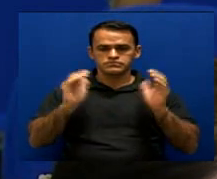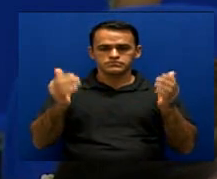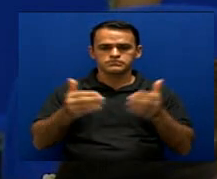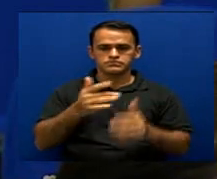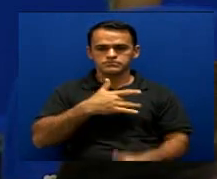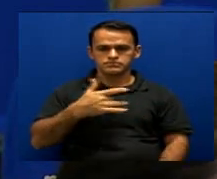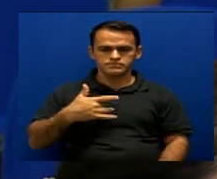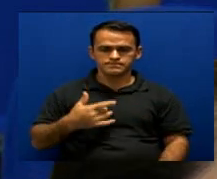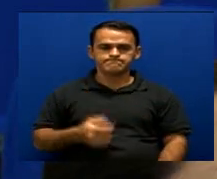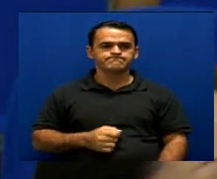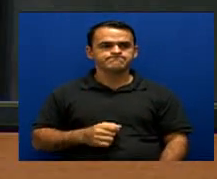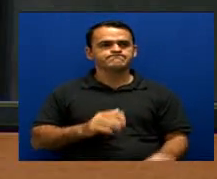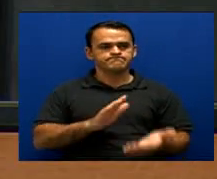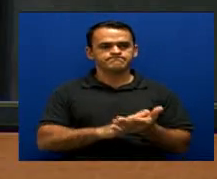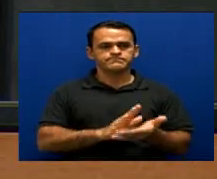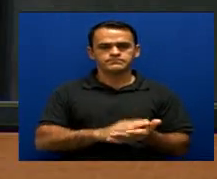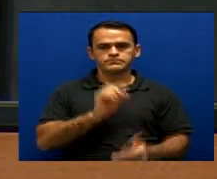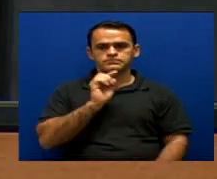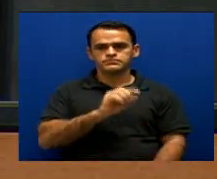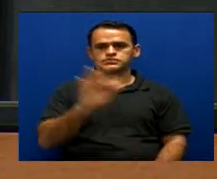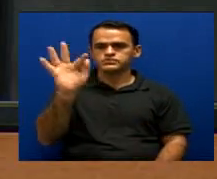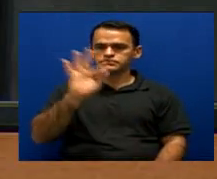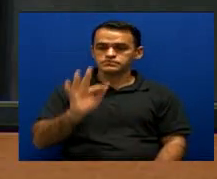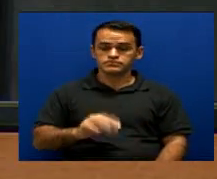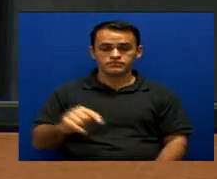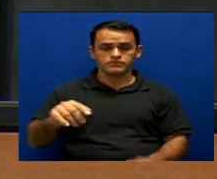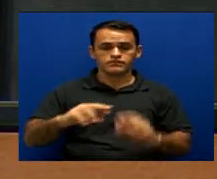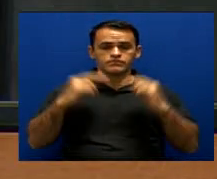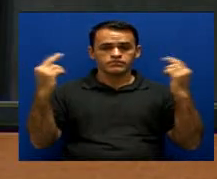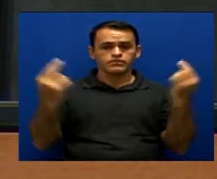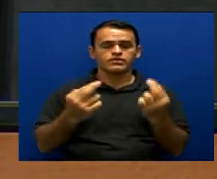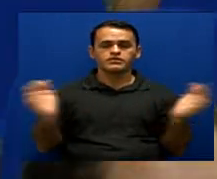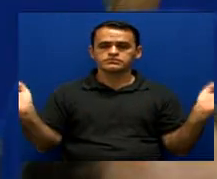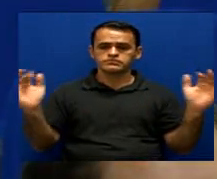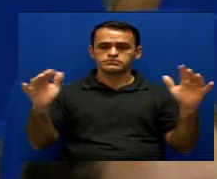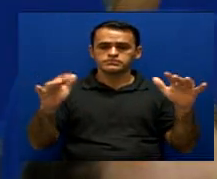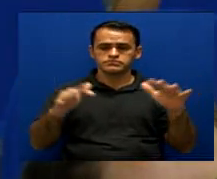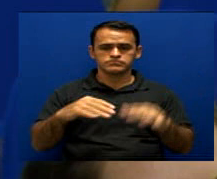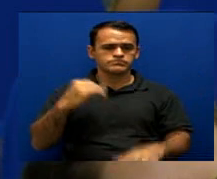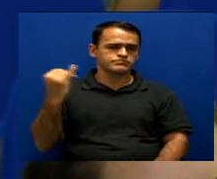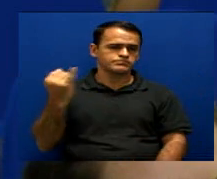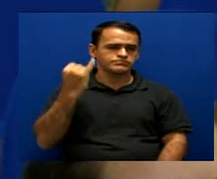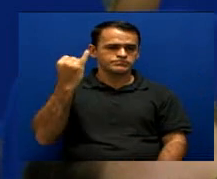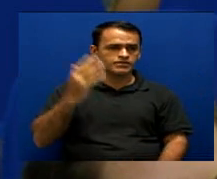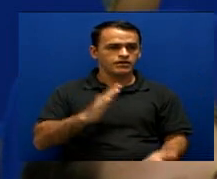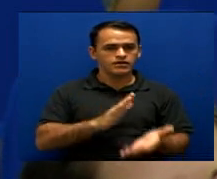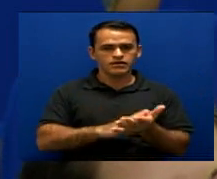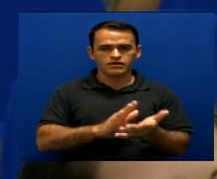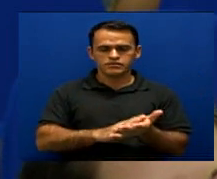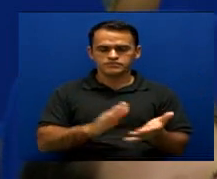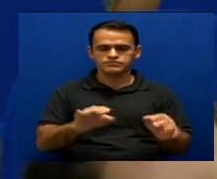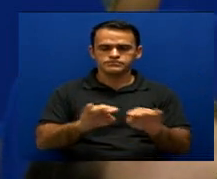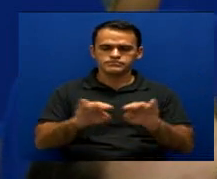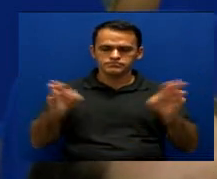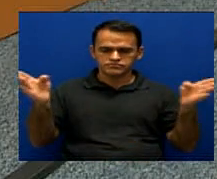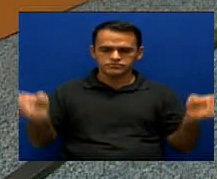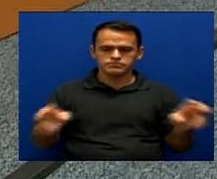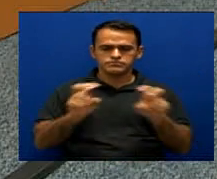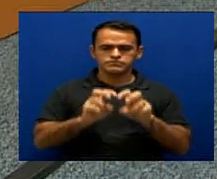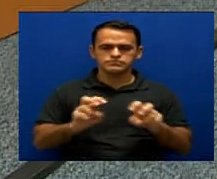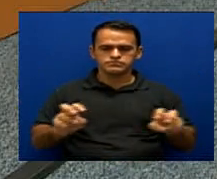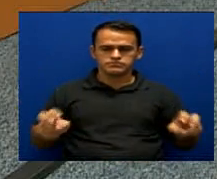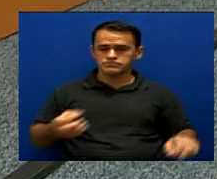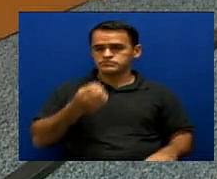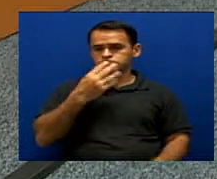a vereadora fernanda garcia por essa audiência pública importante na cidade parabenizar o pessoal da mesa e dizer que